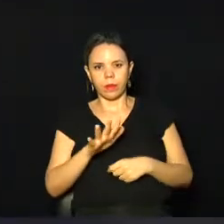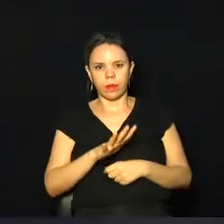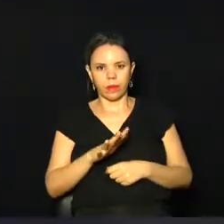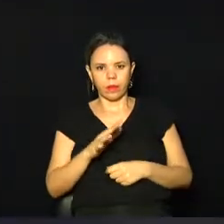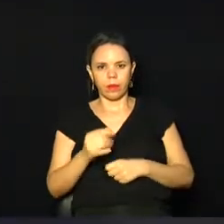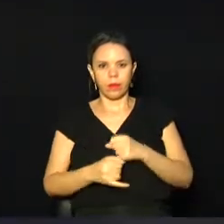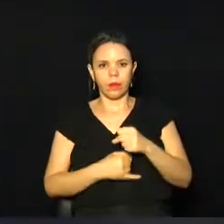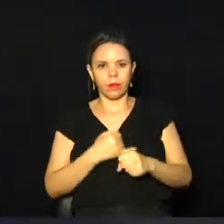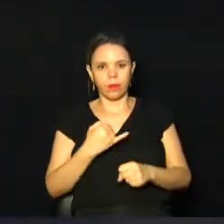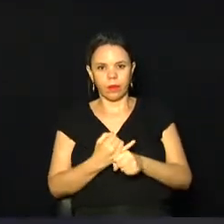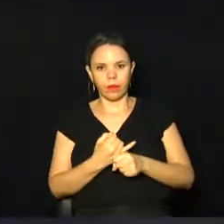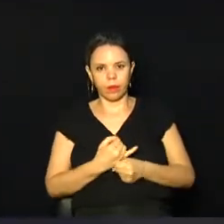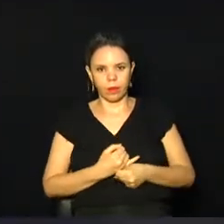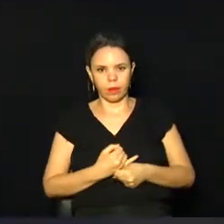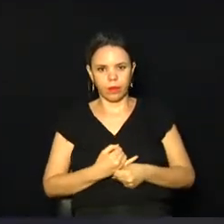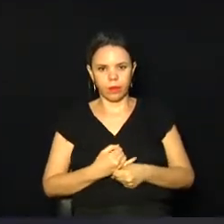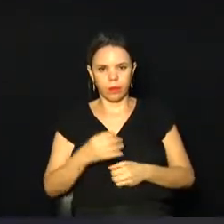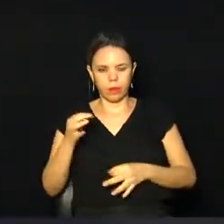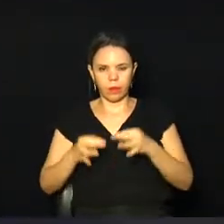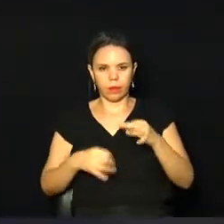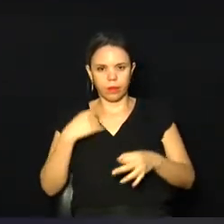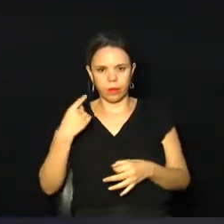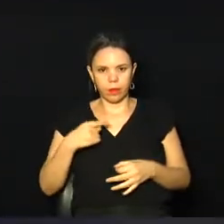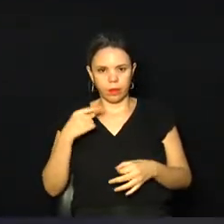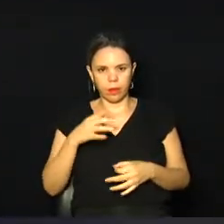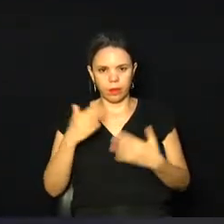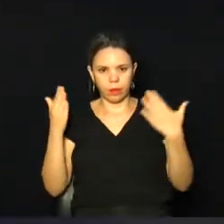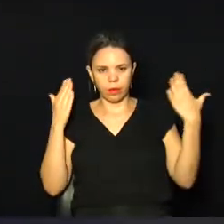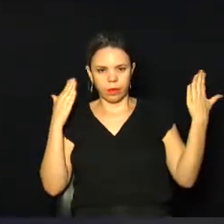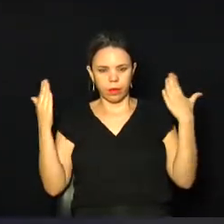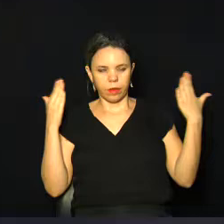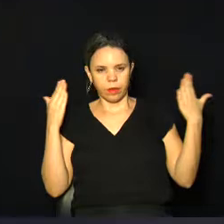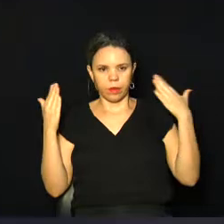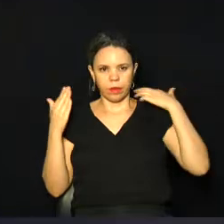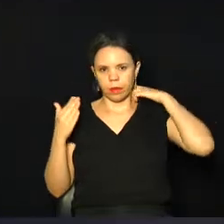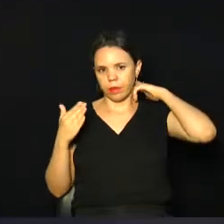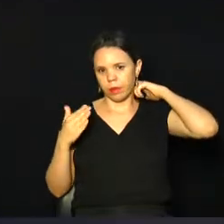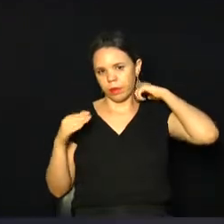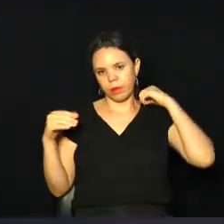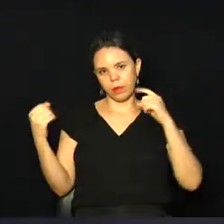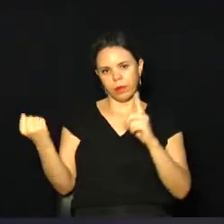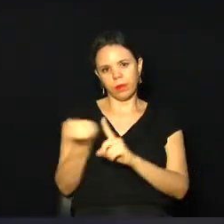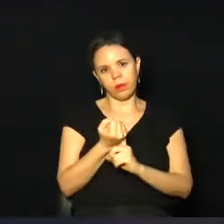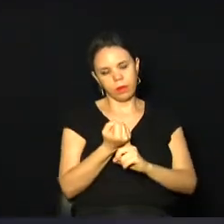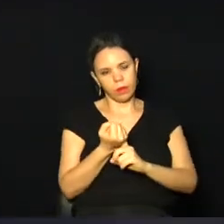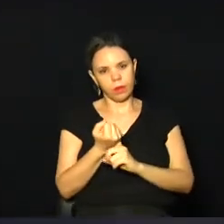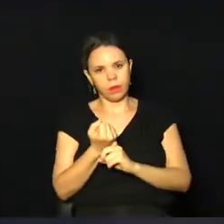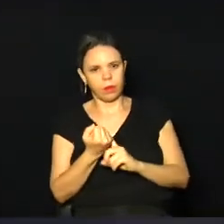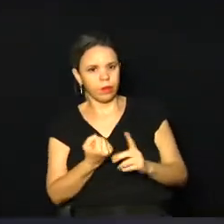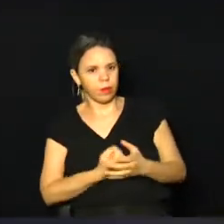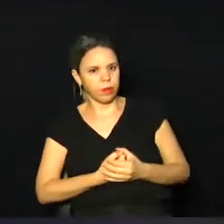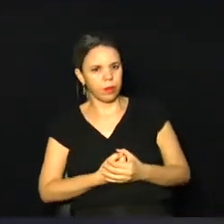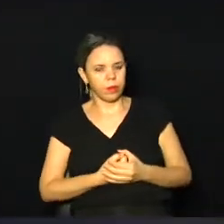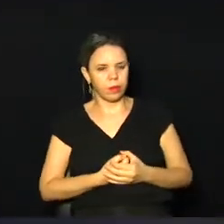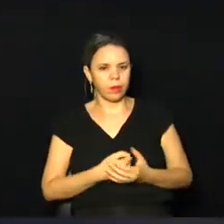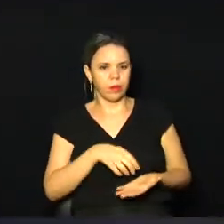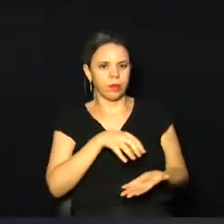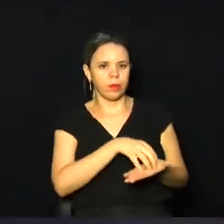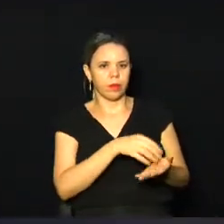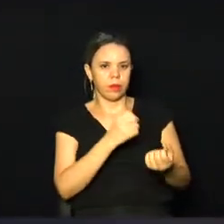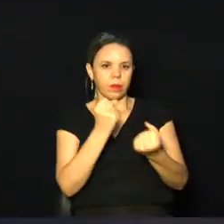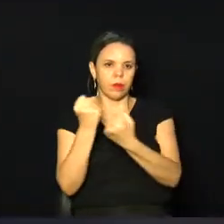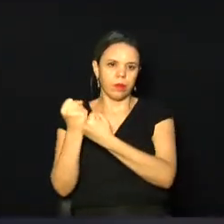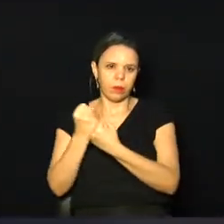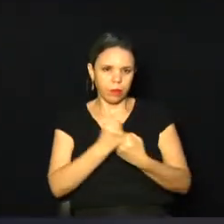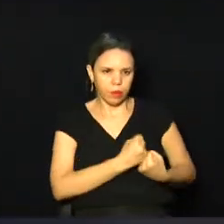remoto na área jurídica, psicológica, socioassistencial, e uma rede de apoio e